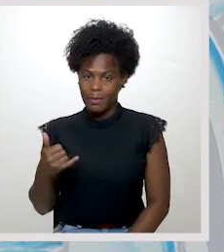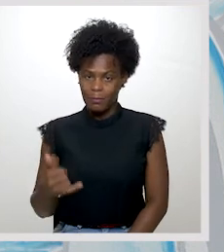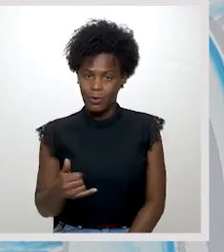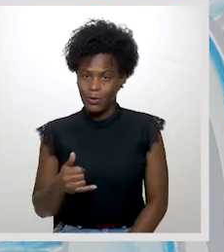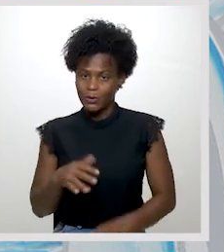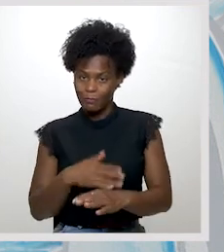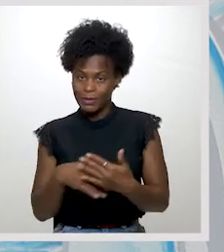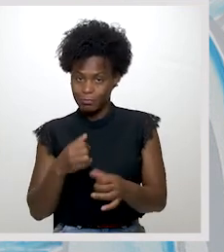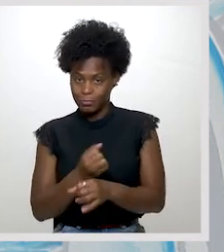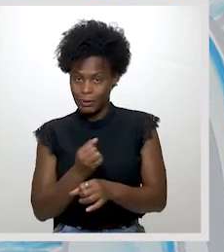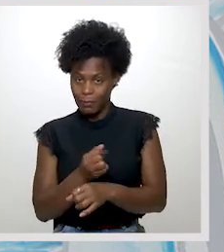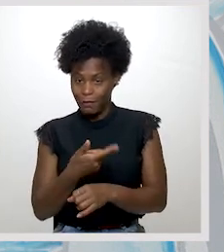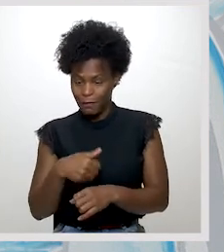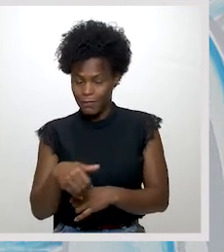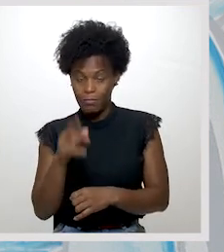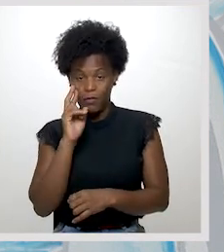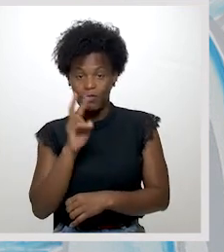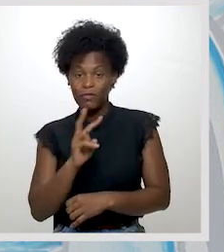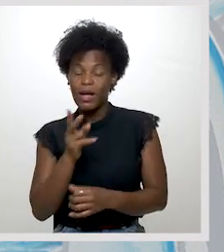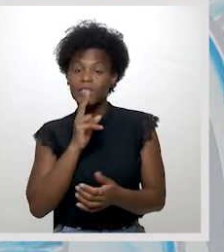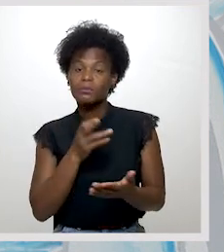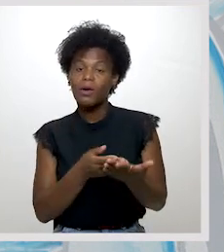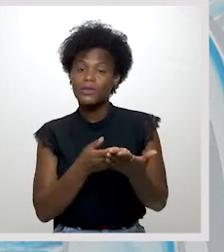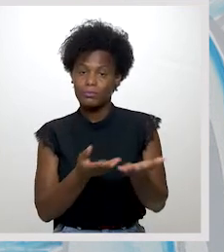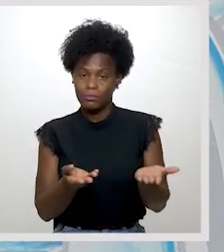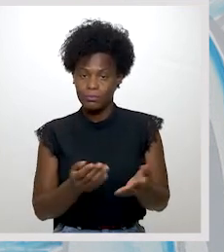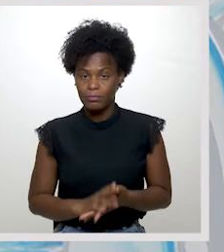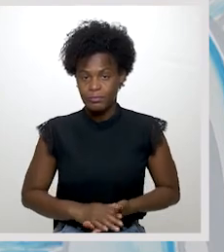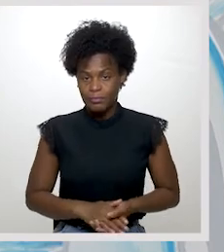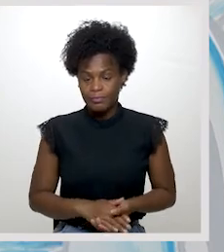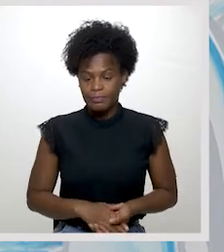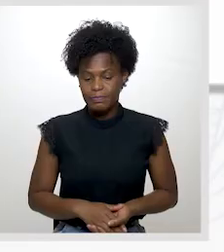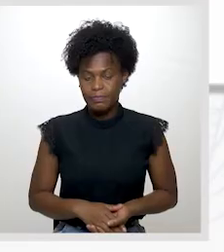Depois de realização da tarefa, vamos conferir as respostas dadas.